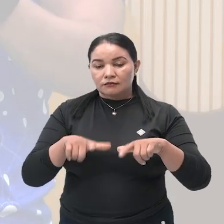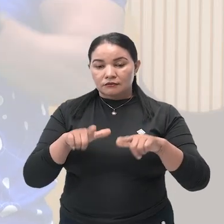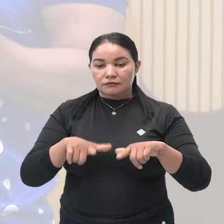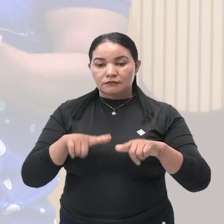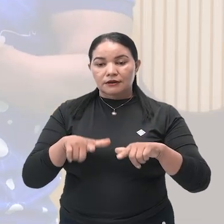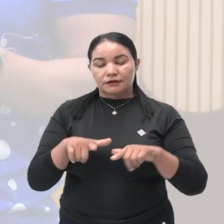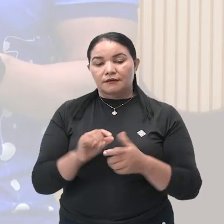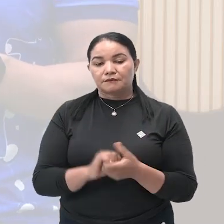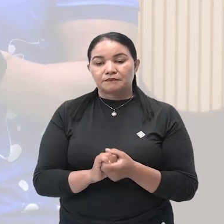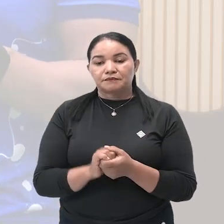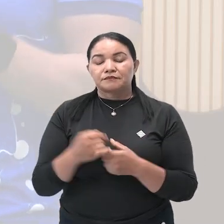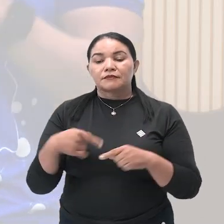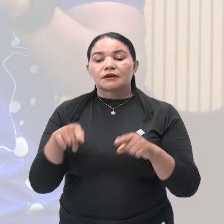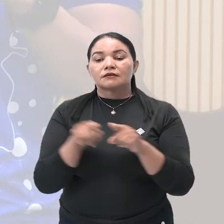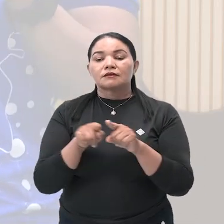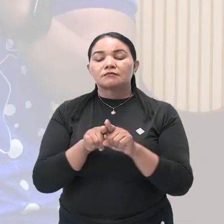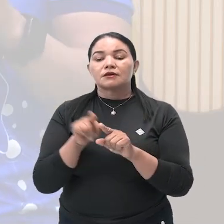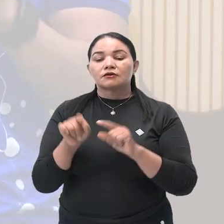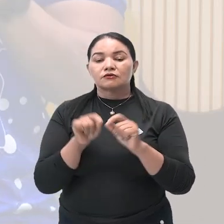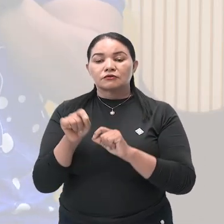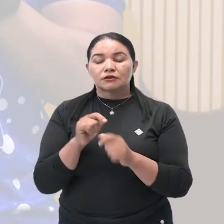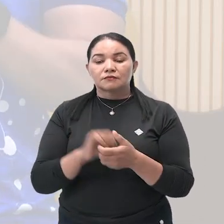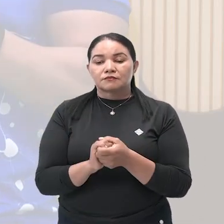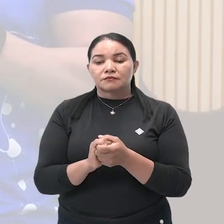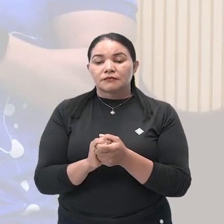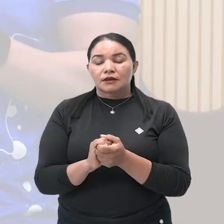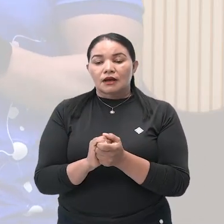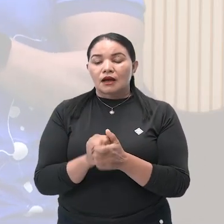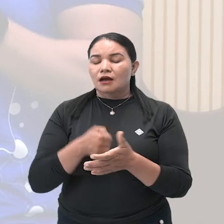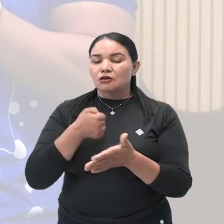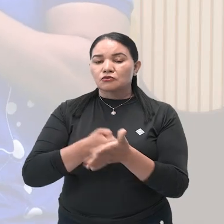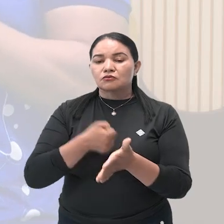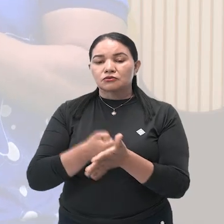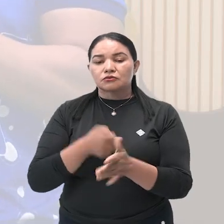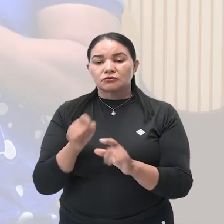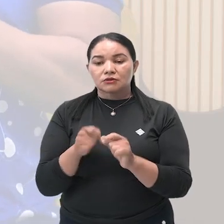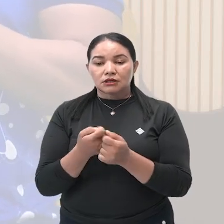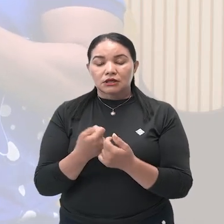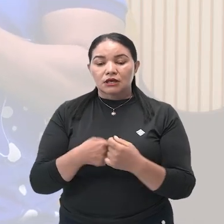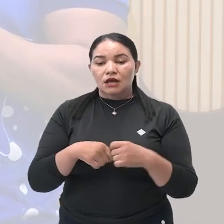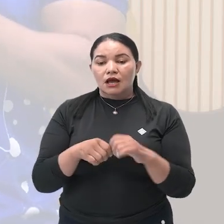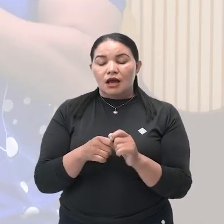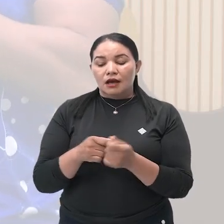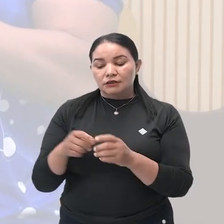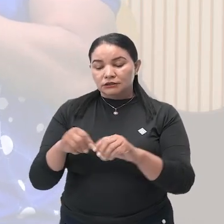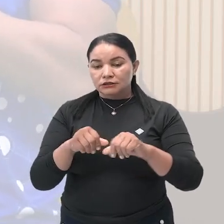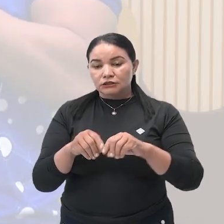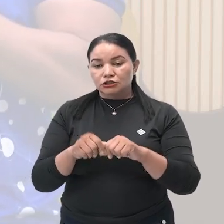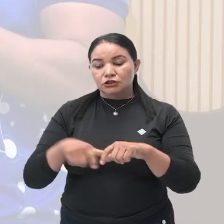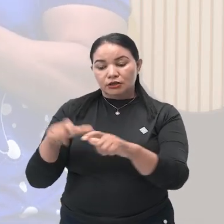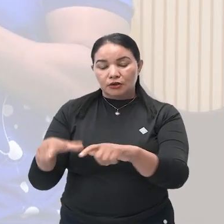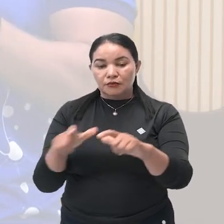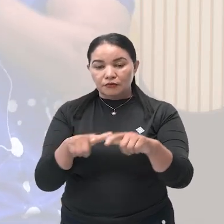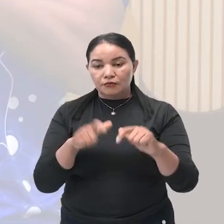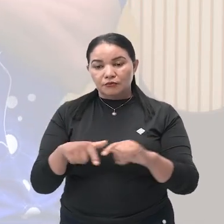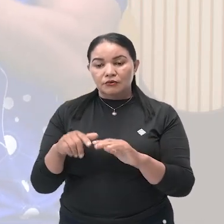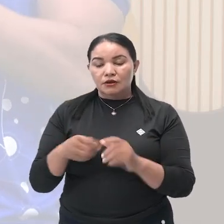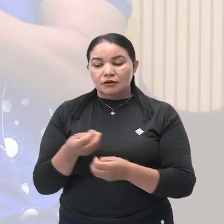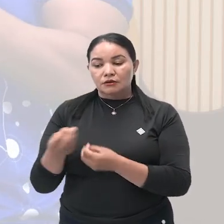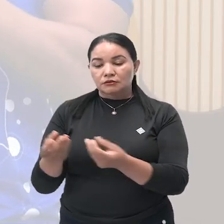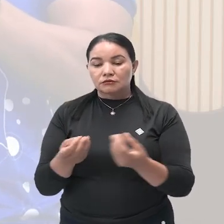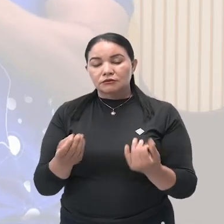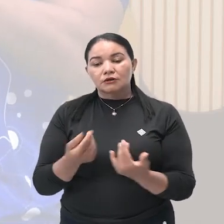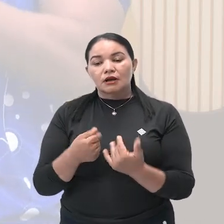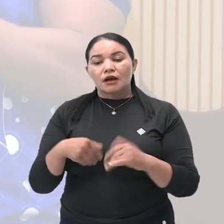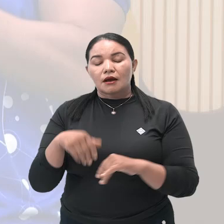MST ele vai lutar ali pela redistribuição das terras através da chamada reforma agrária. E essas